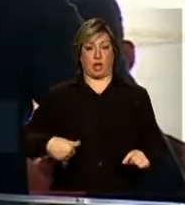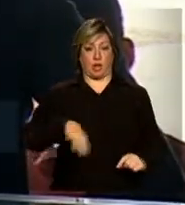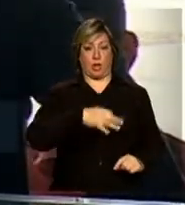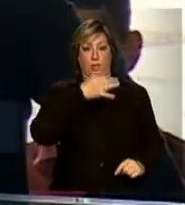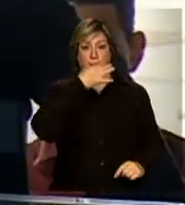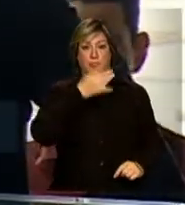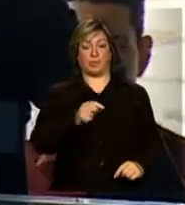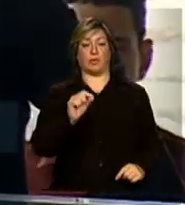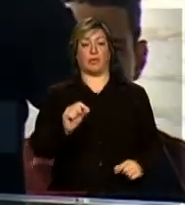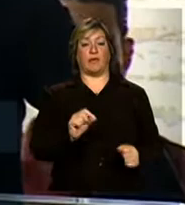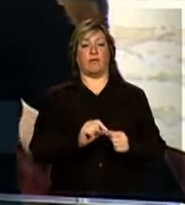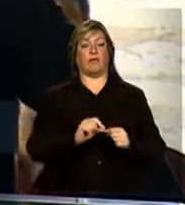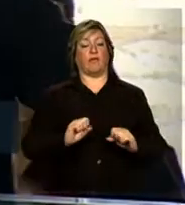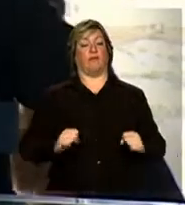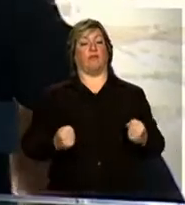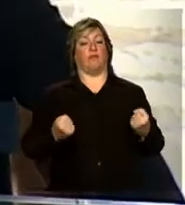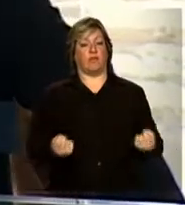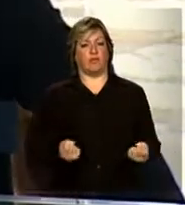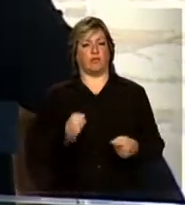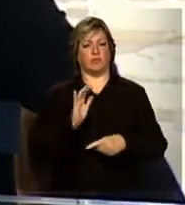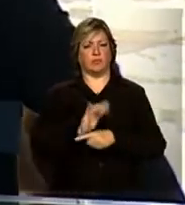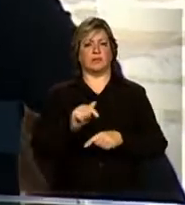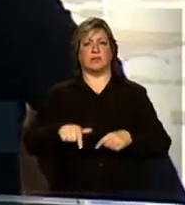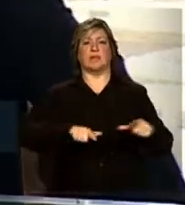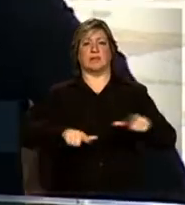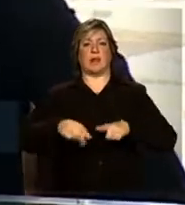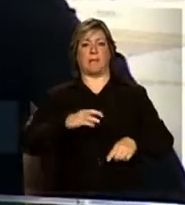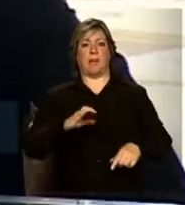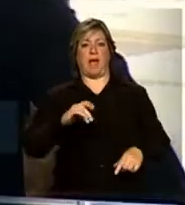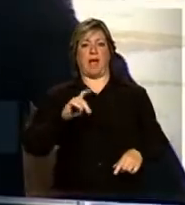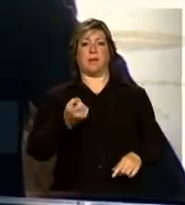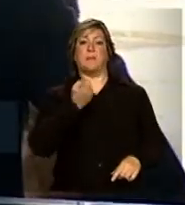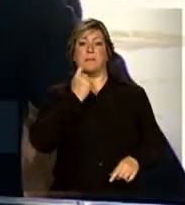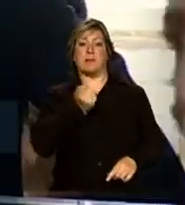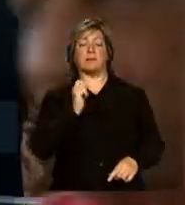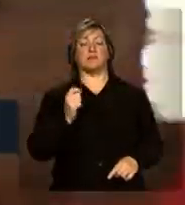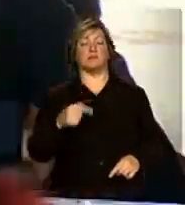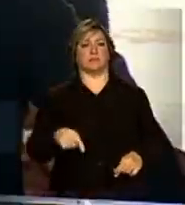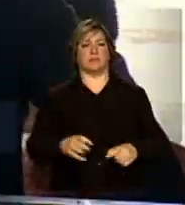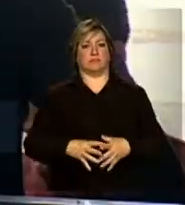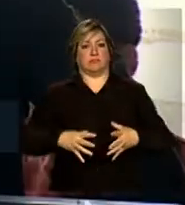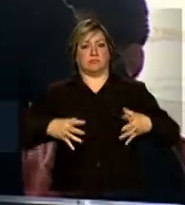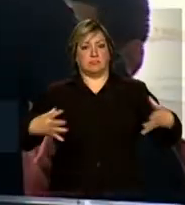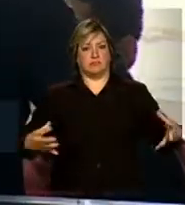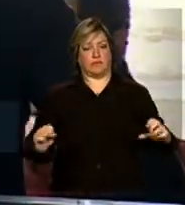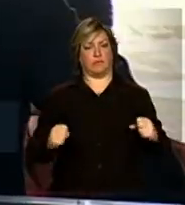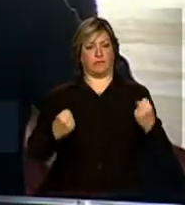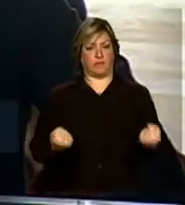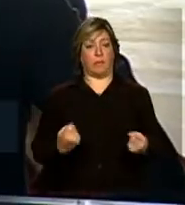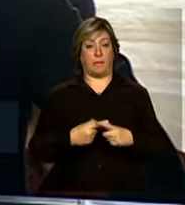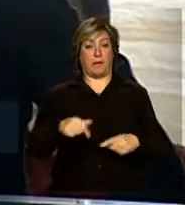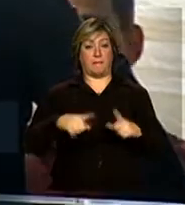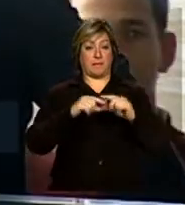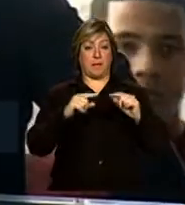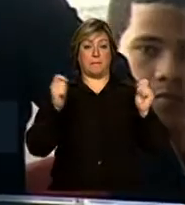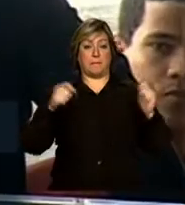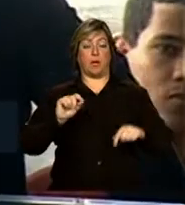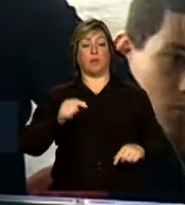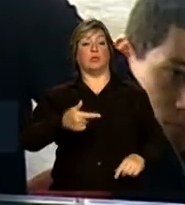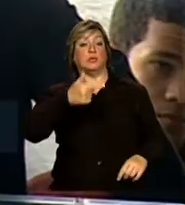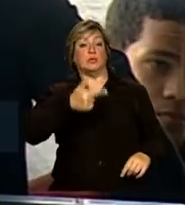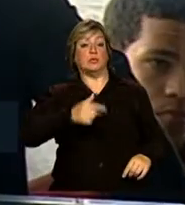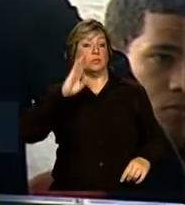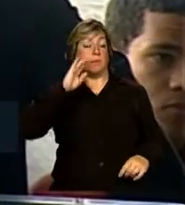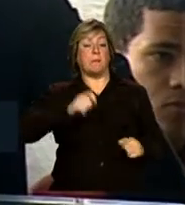proposta é de fortalecer o mercado do peixe para que Brasília possa enquanto o segundo maior consumidor de pescado no Brasil